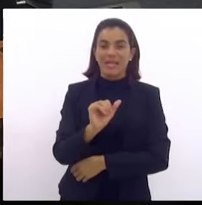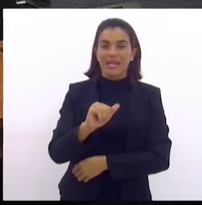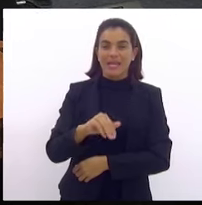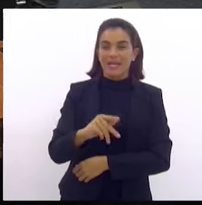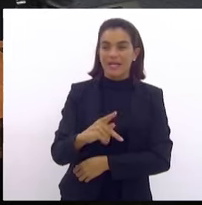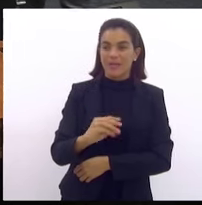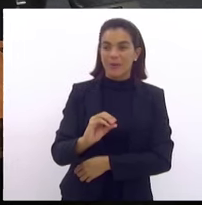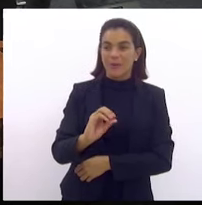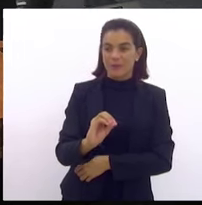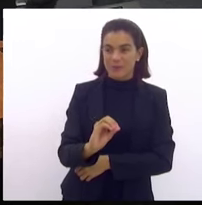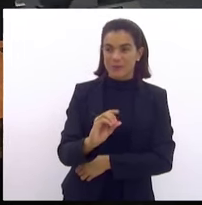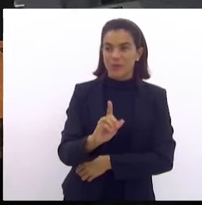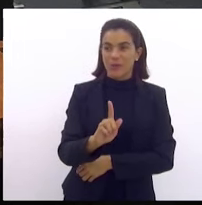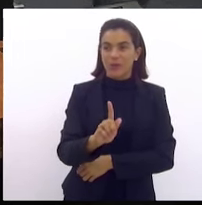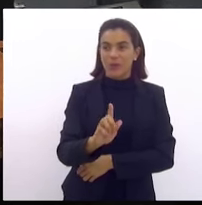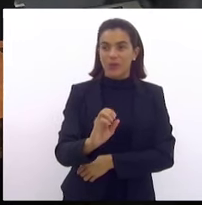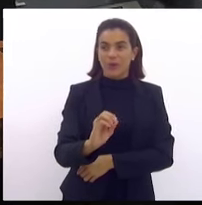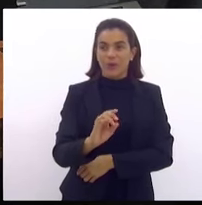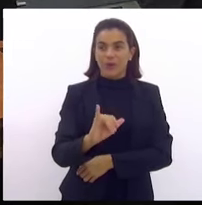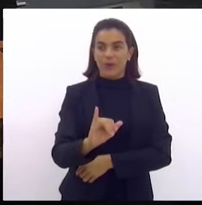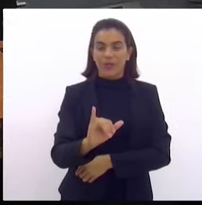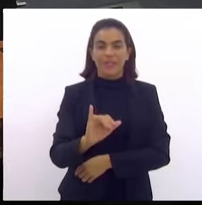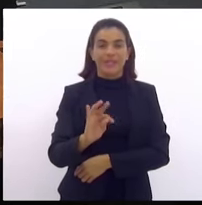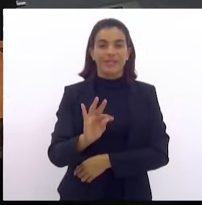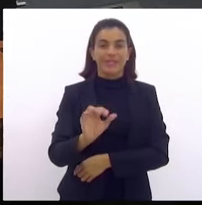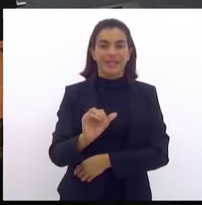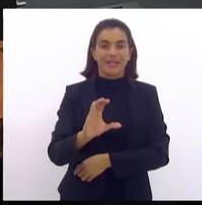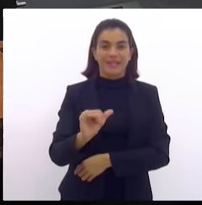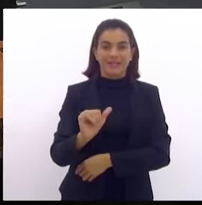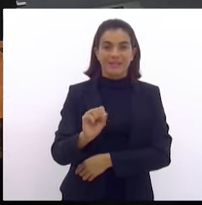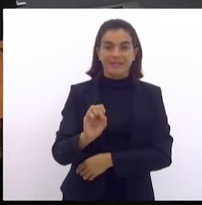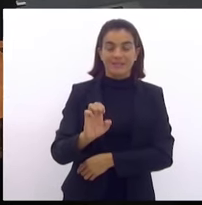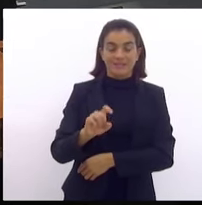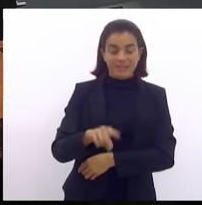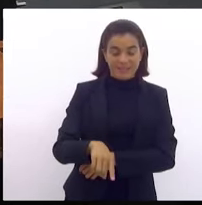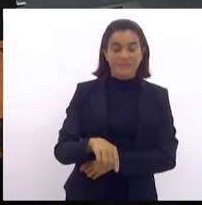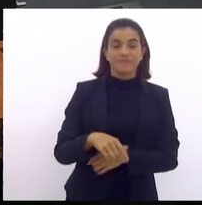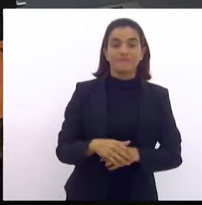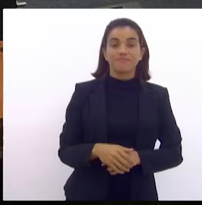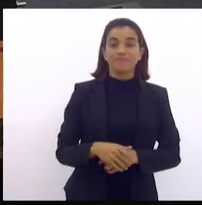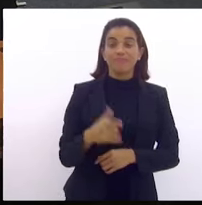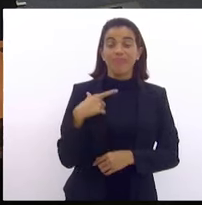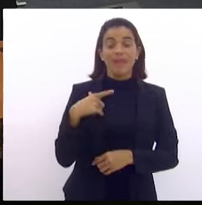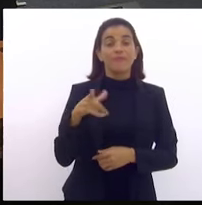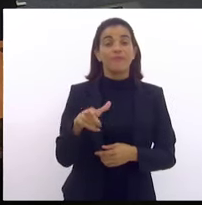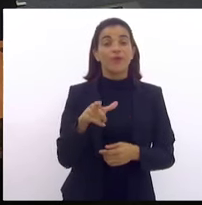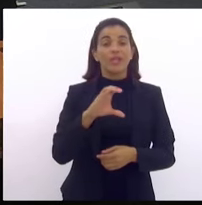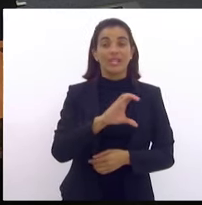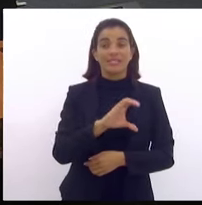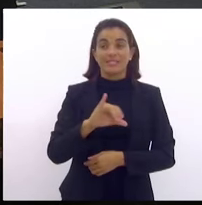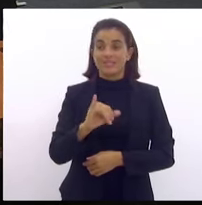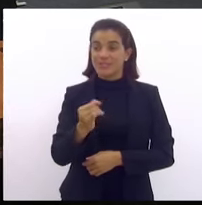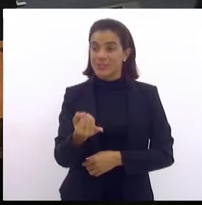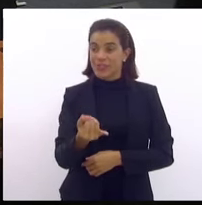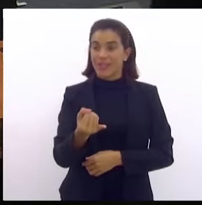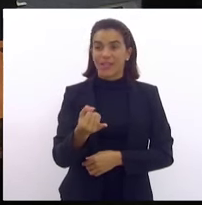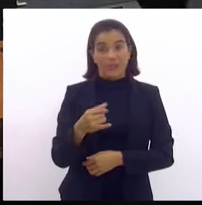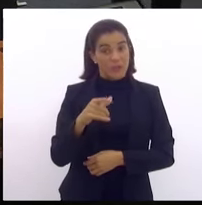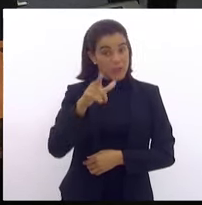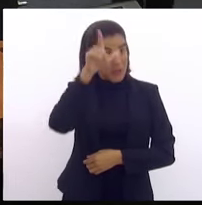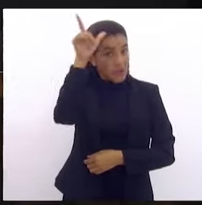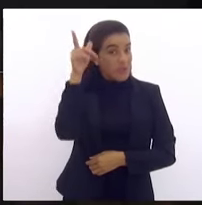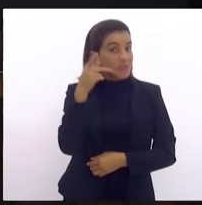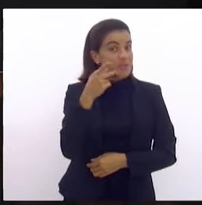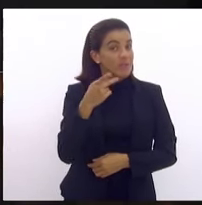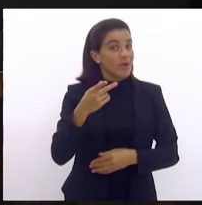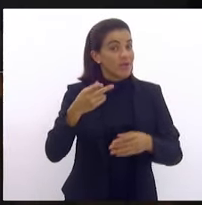E ontem, senhor presidente, nós tivemos a participação da mesa diretora que foi eleita na segunda-feira, da CCJ. Luiz Paulo vai arguir suspensão